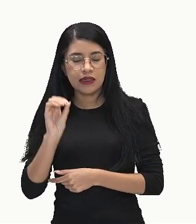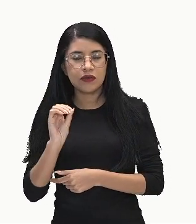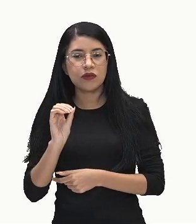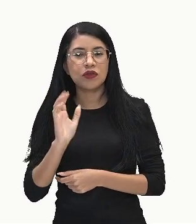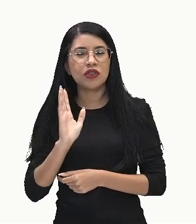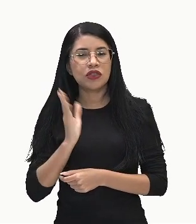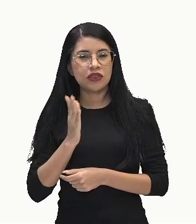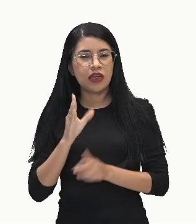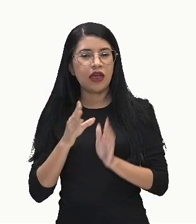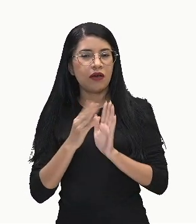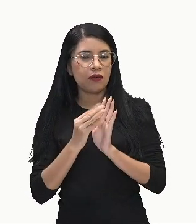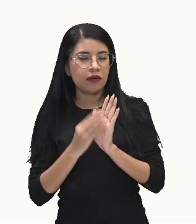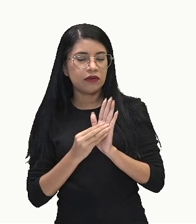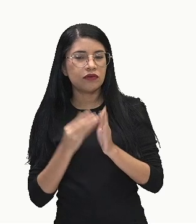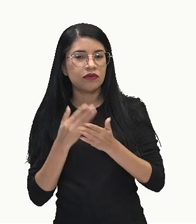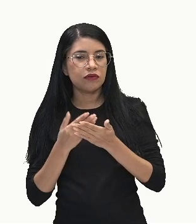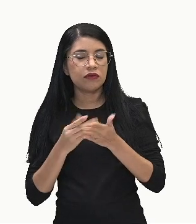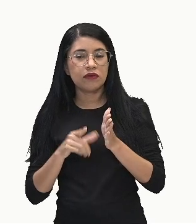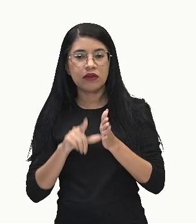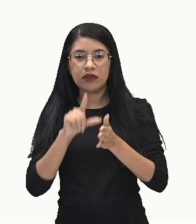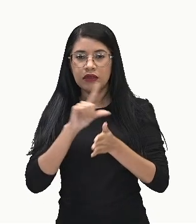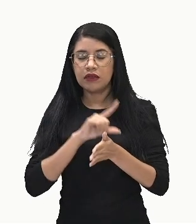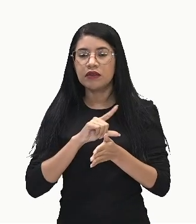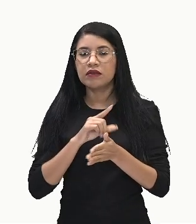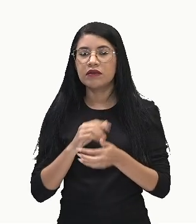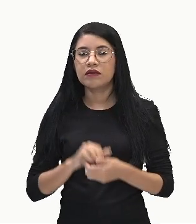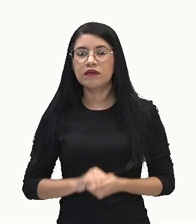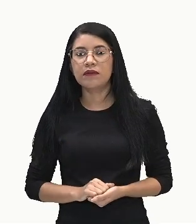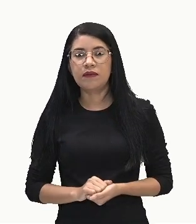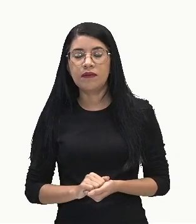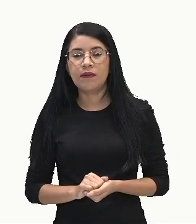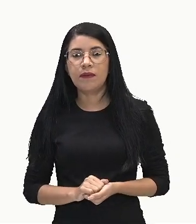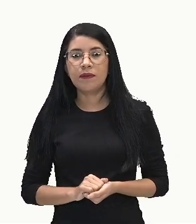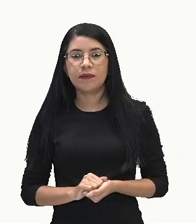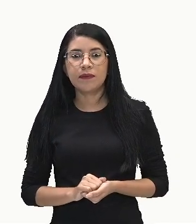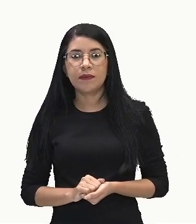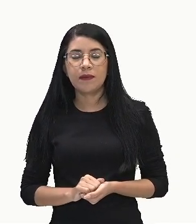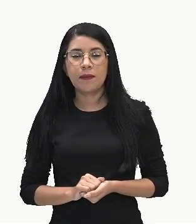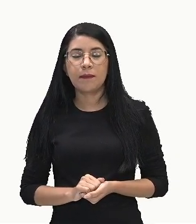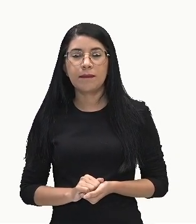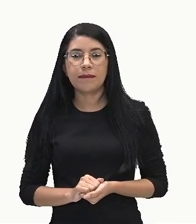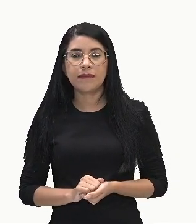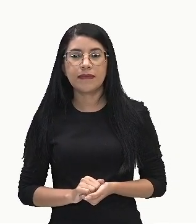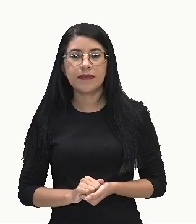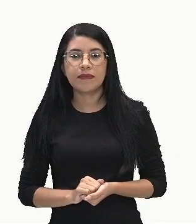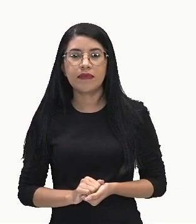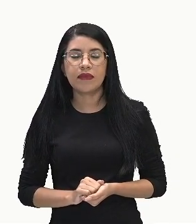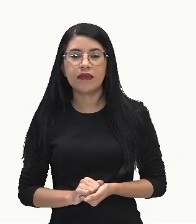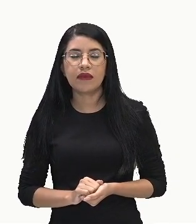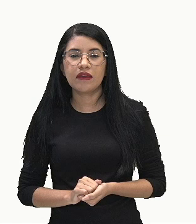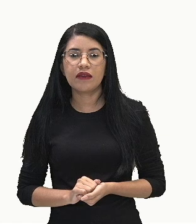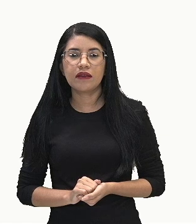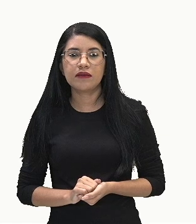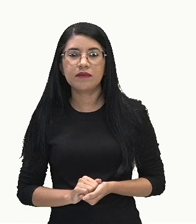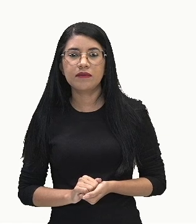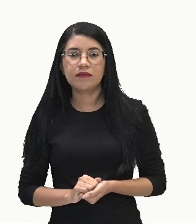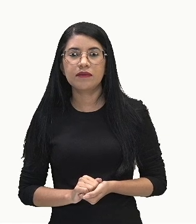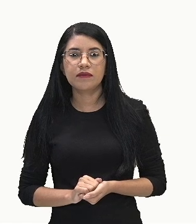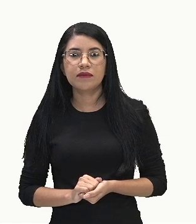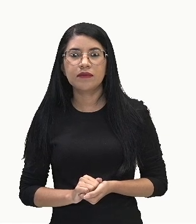já estudamos, tá? Nós já estudamos em aulas anteriores a lei dos senos,